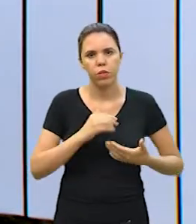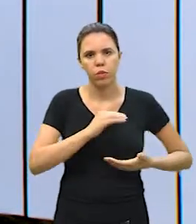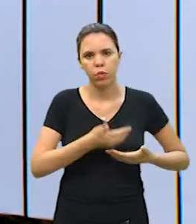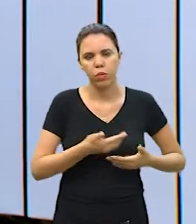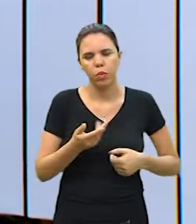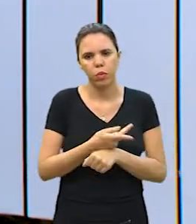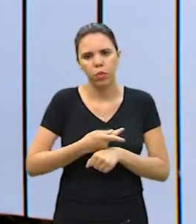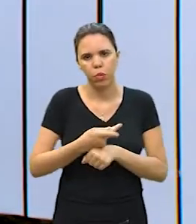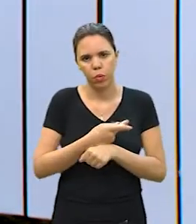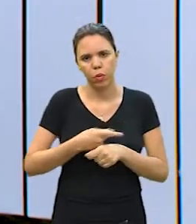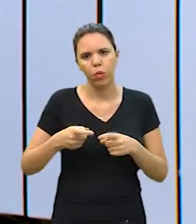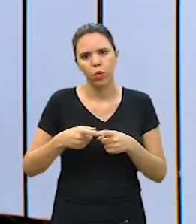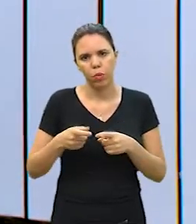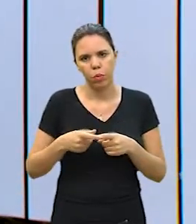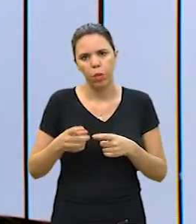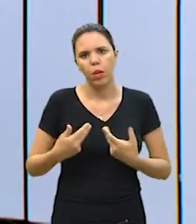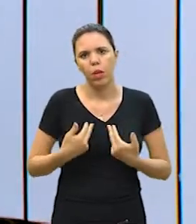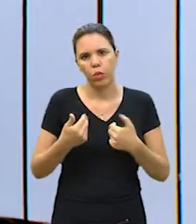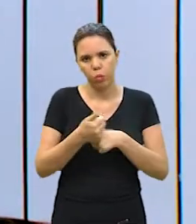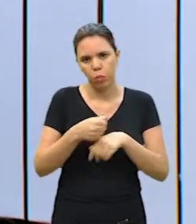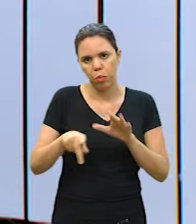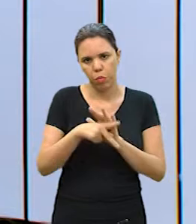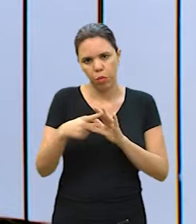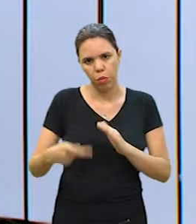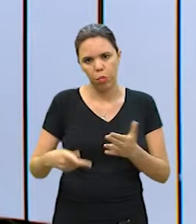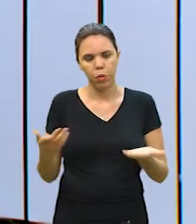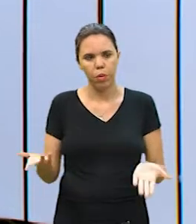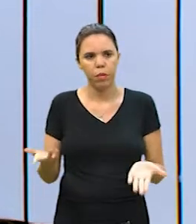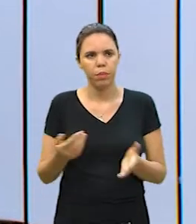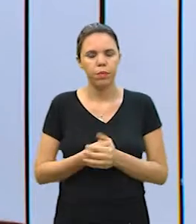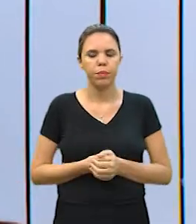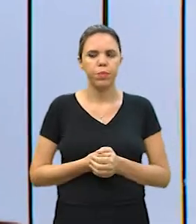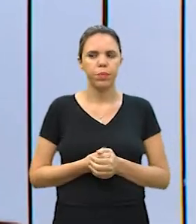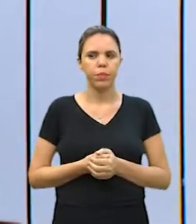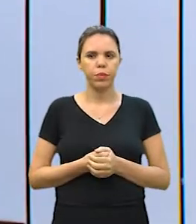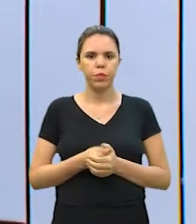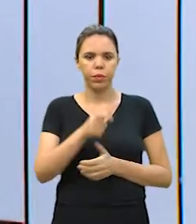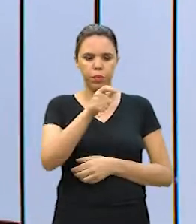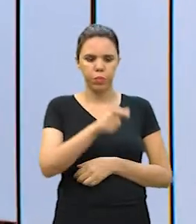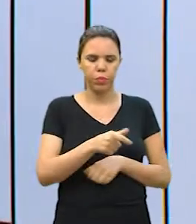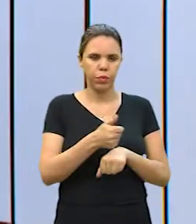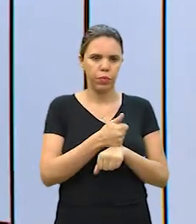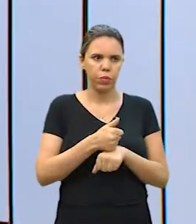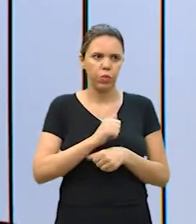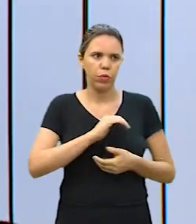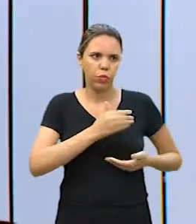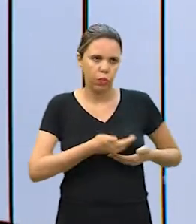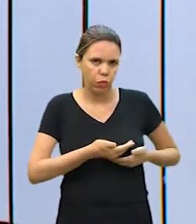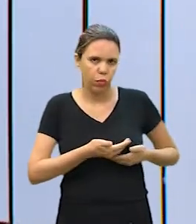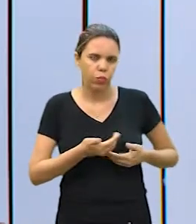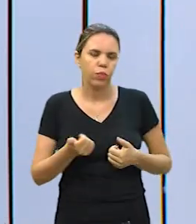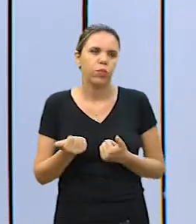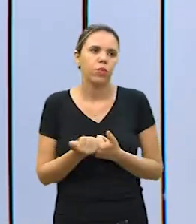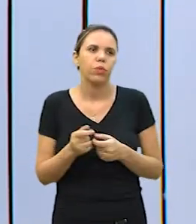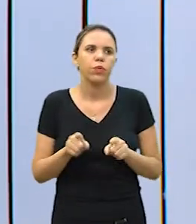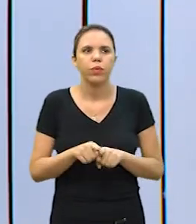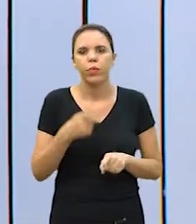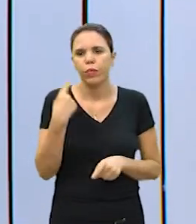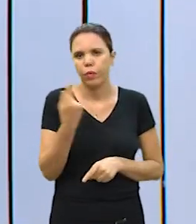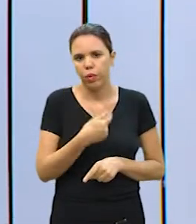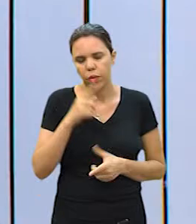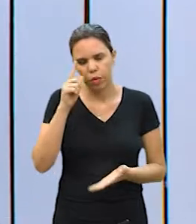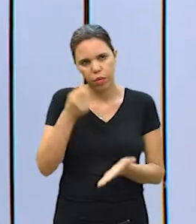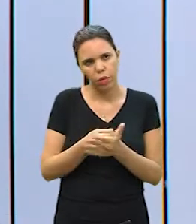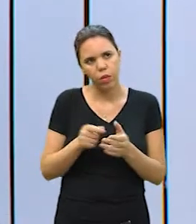cirurgia plástica. Nós procuramos o cirurgião do plástico. Okay. E ele, para fazer a reconstrução, porque